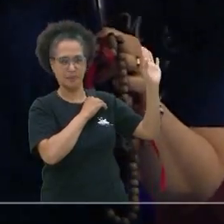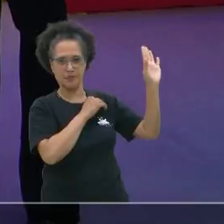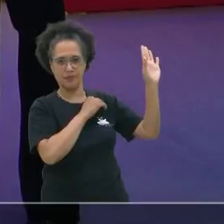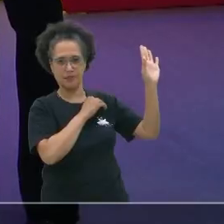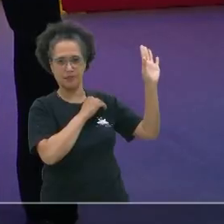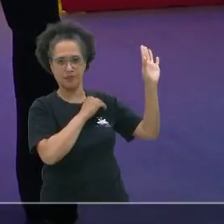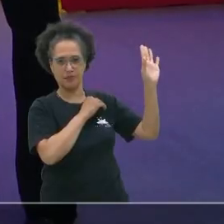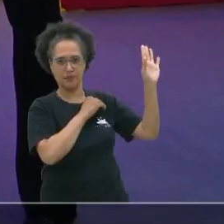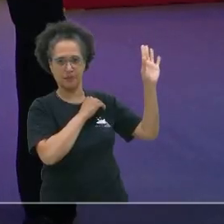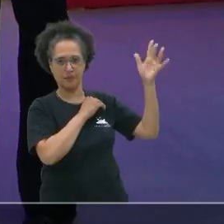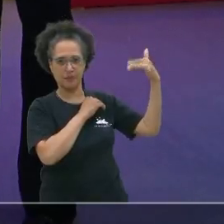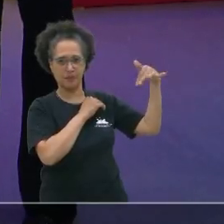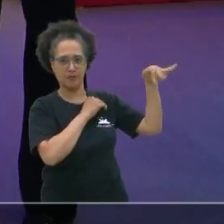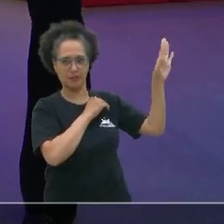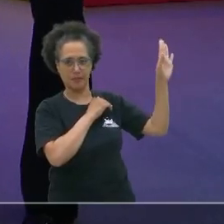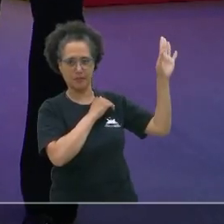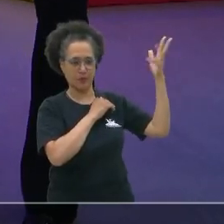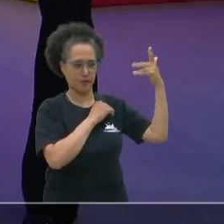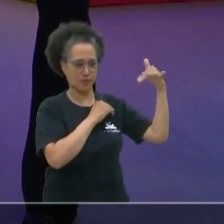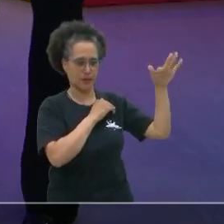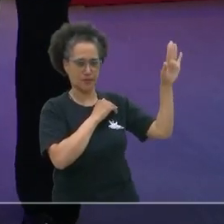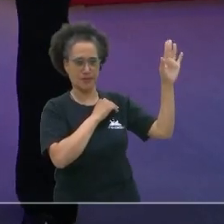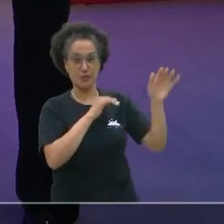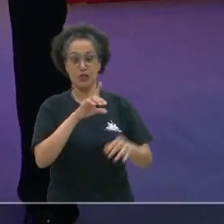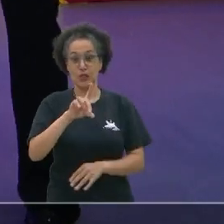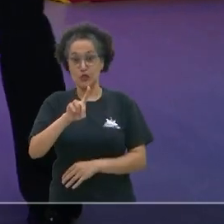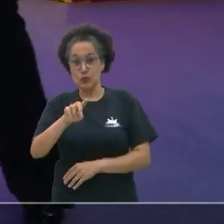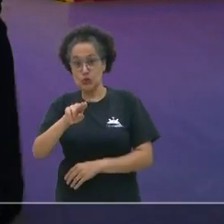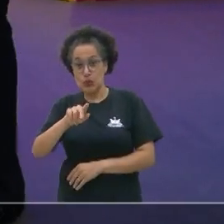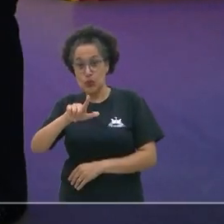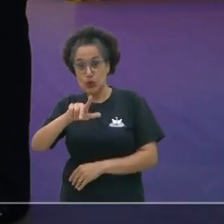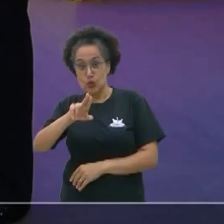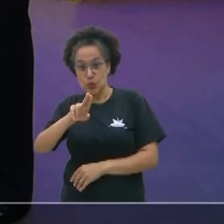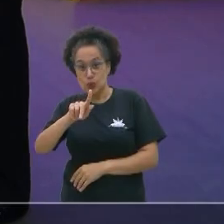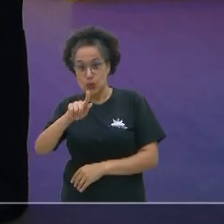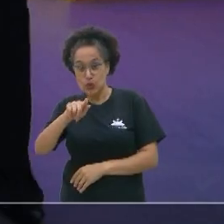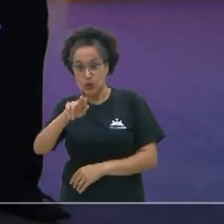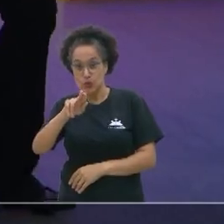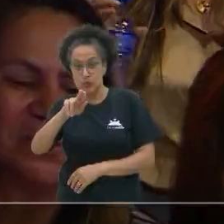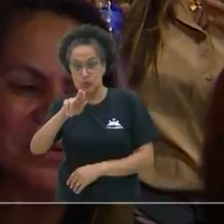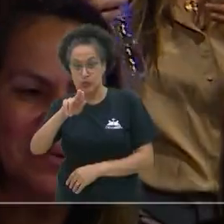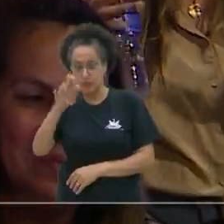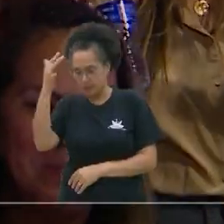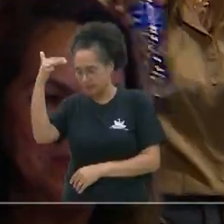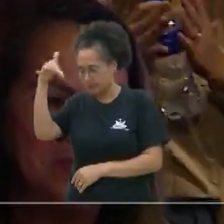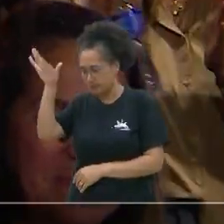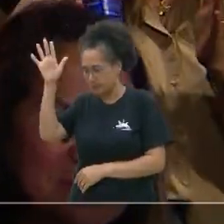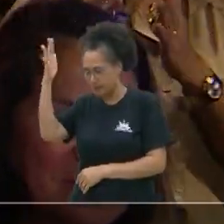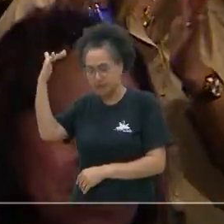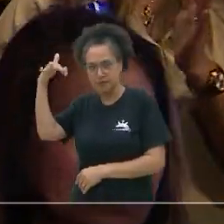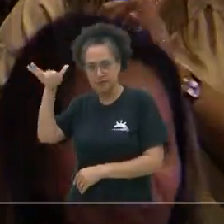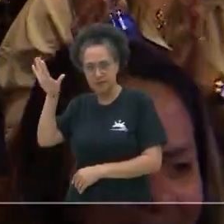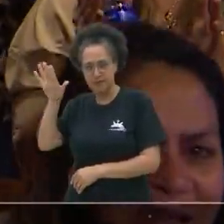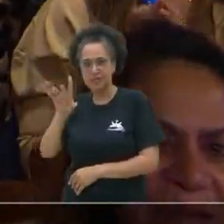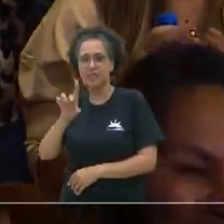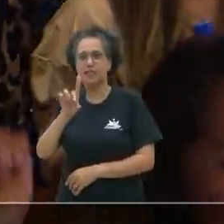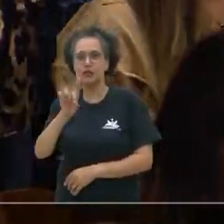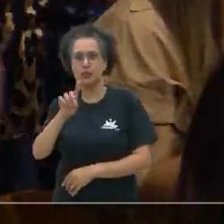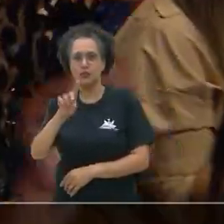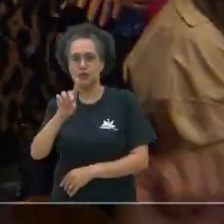Nós vamos cantar assim, ó. Tungunungu, tungunungu, tungunungu, tchá, tchá. Tungunungu, tungunungu, tungunungu,